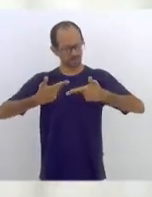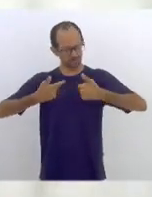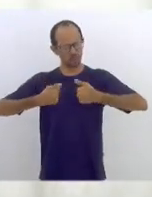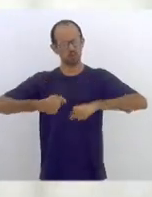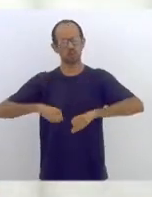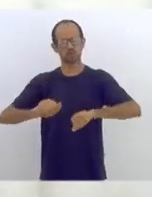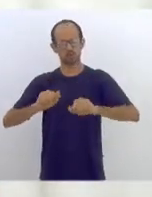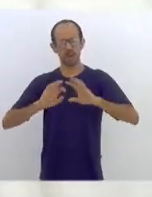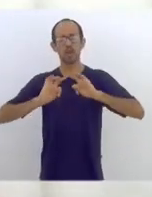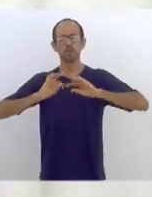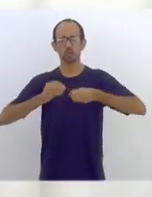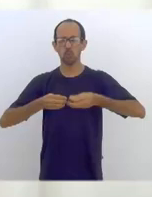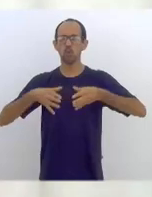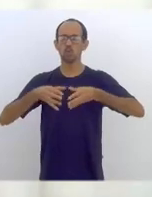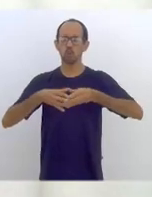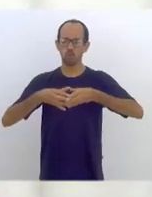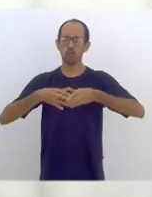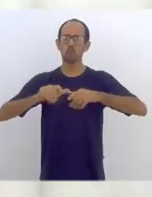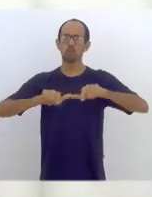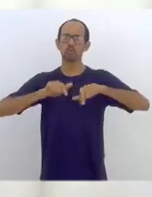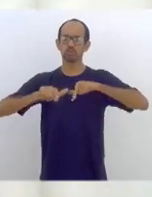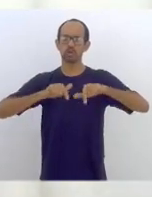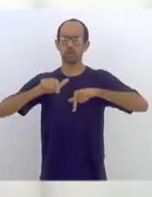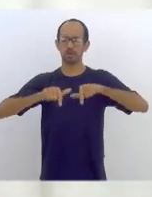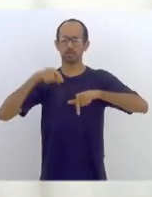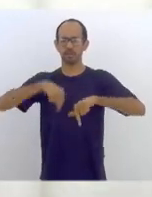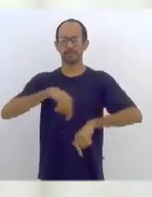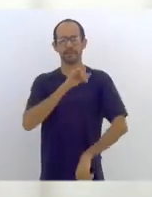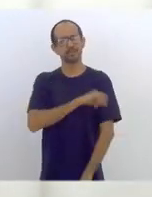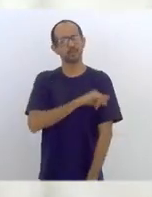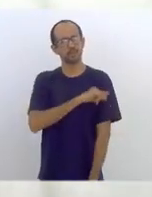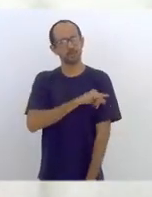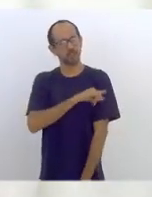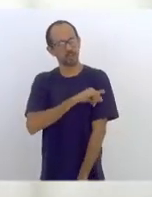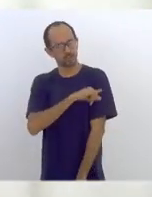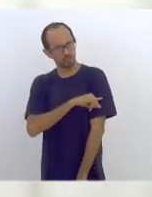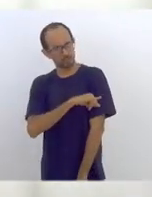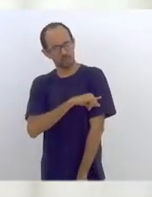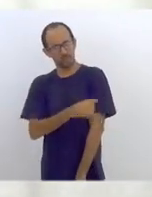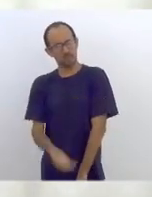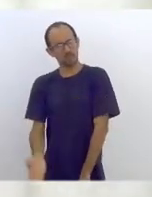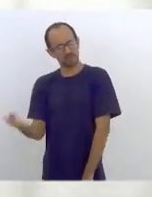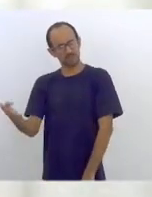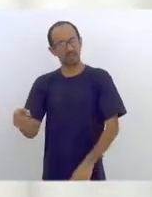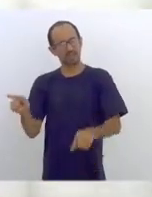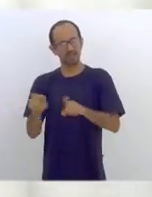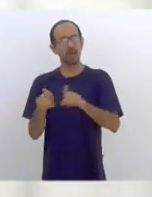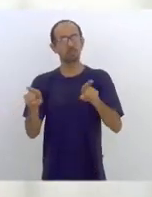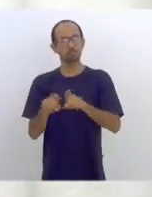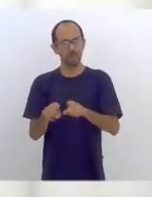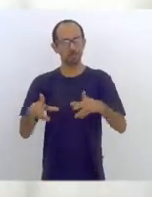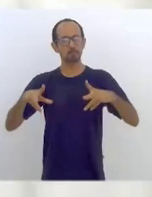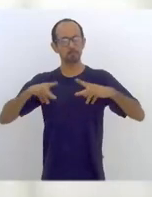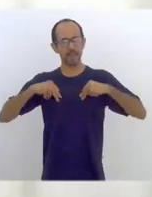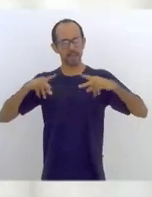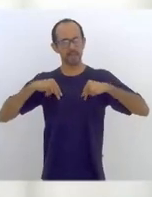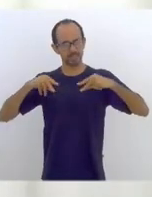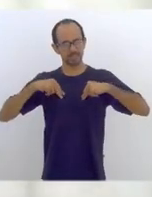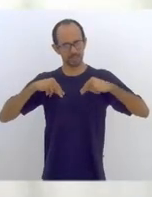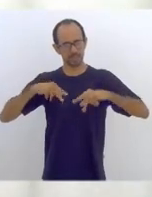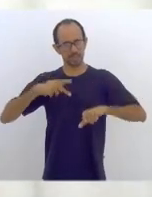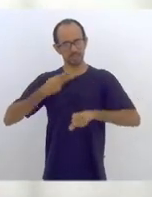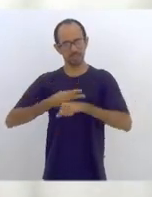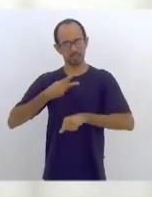para categorias de trabalhadores aqui do Rio de Janeiro. Você também é uma merecedora do